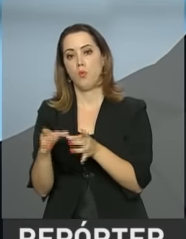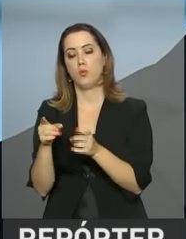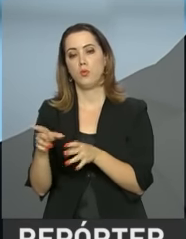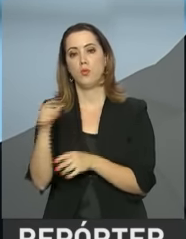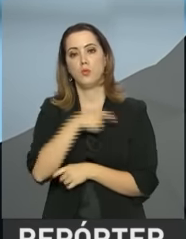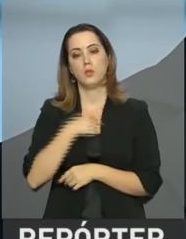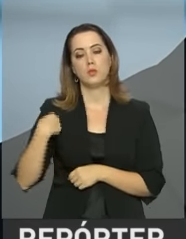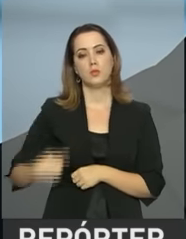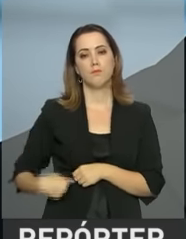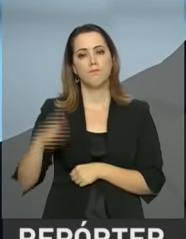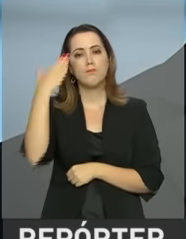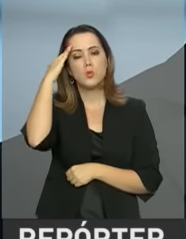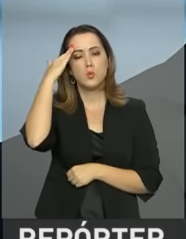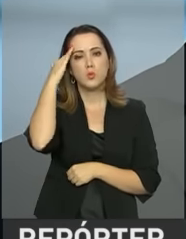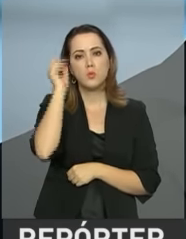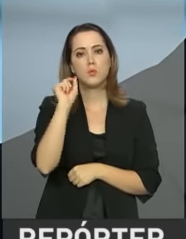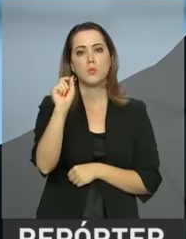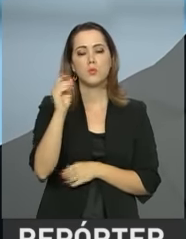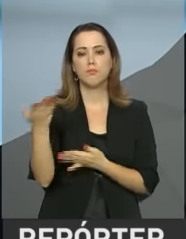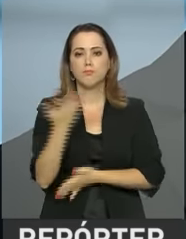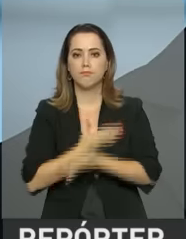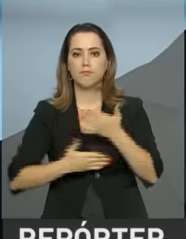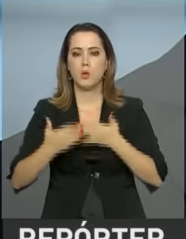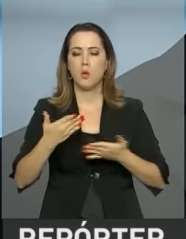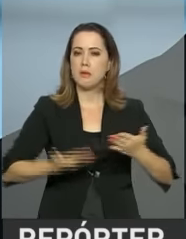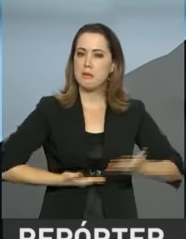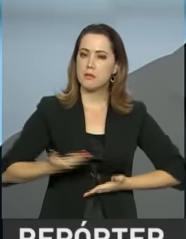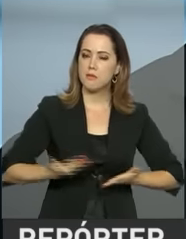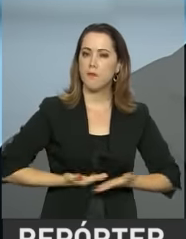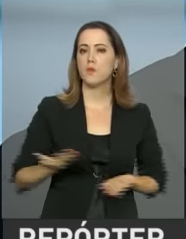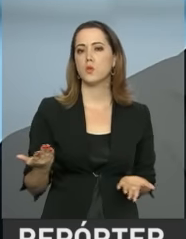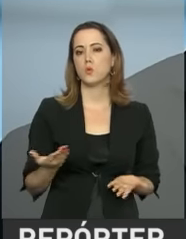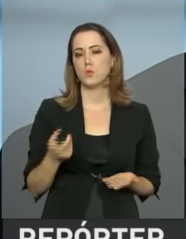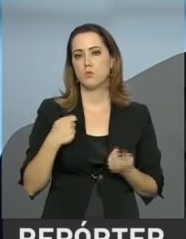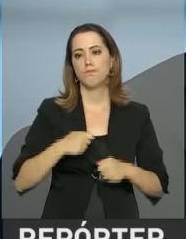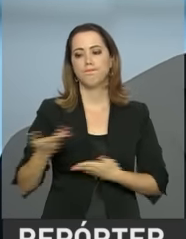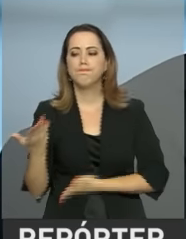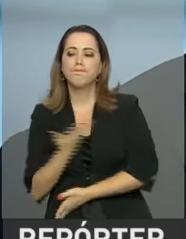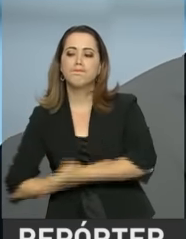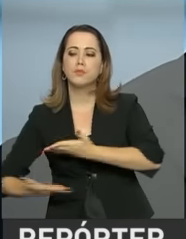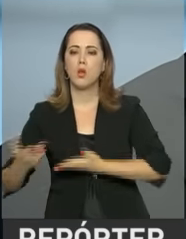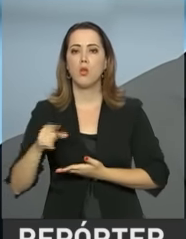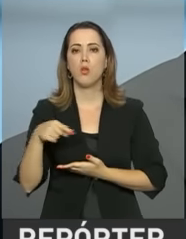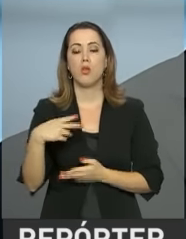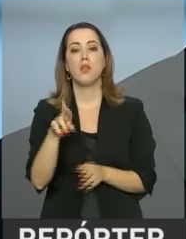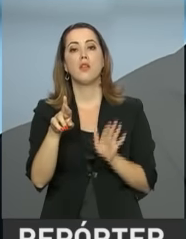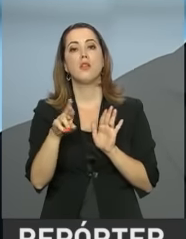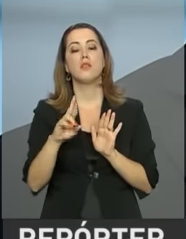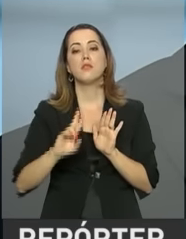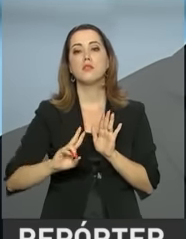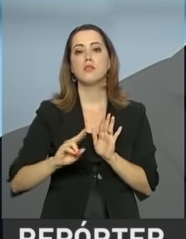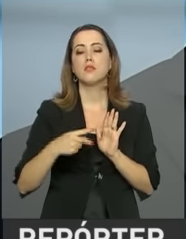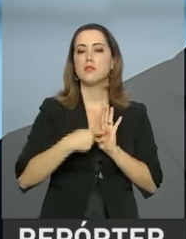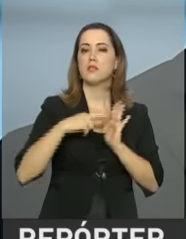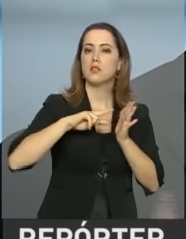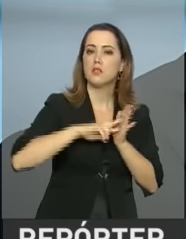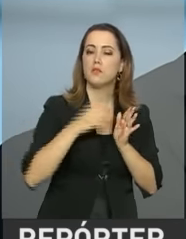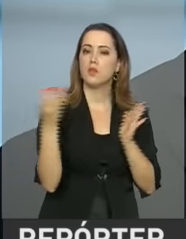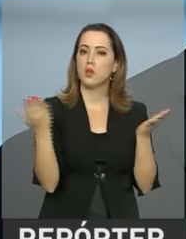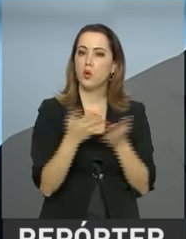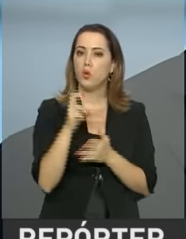entendimento para a cooperação na área de serviços comércio de serviços você sabe que serviço representa hoje e